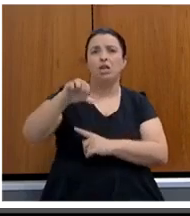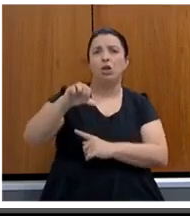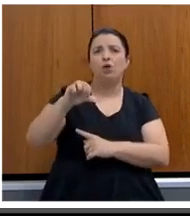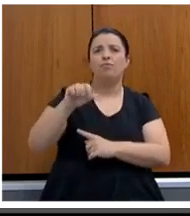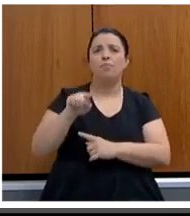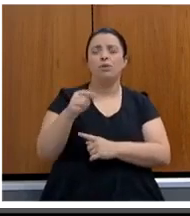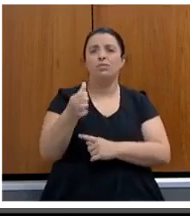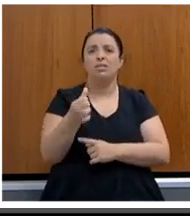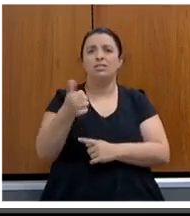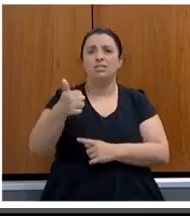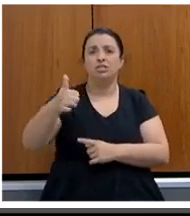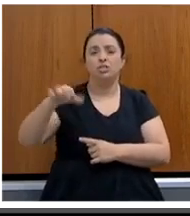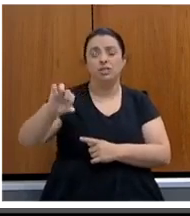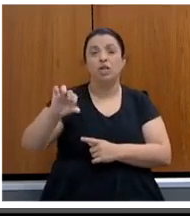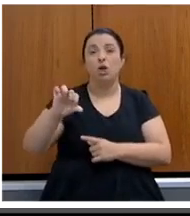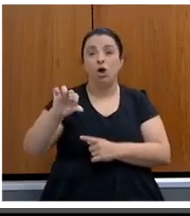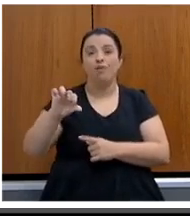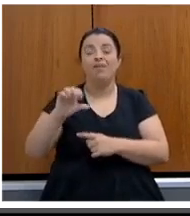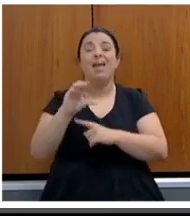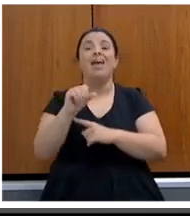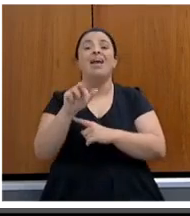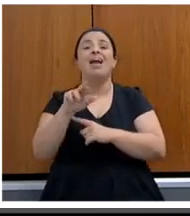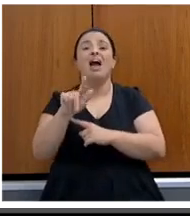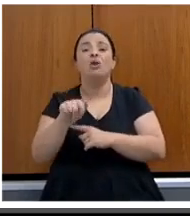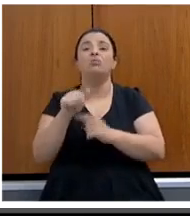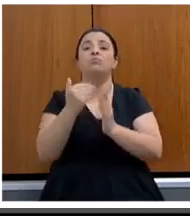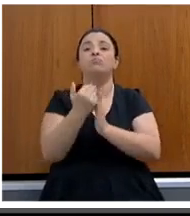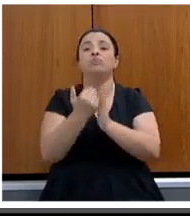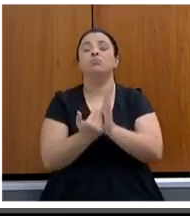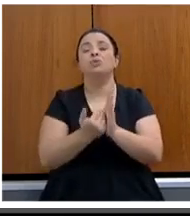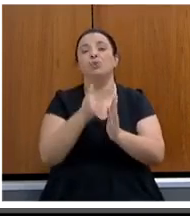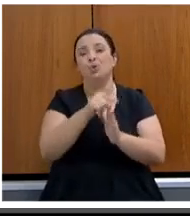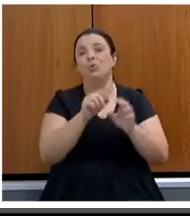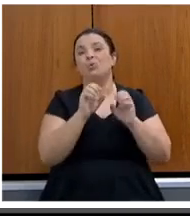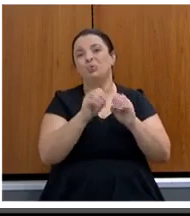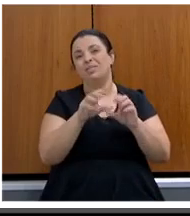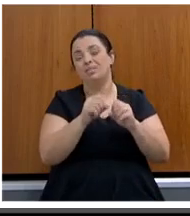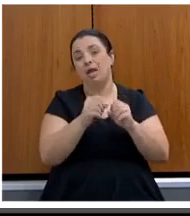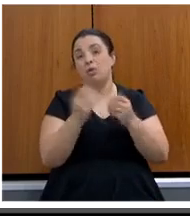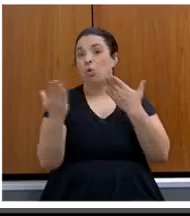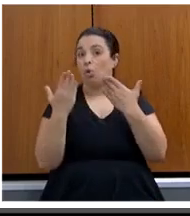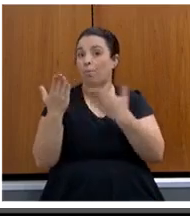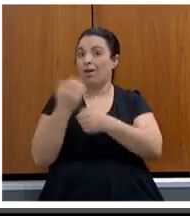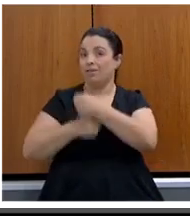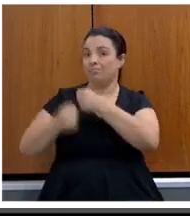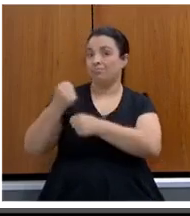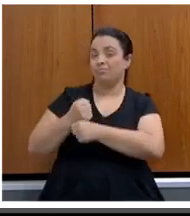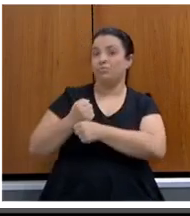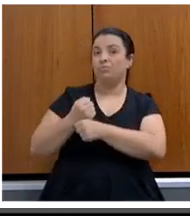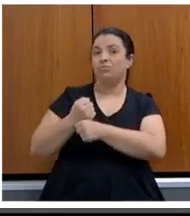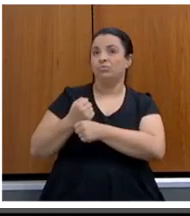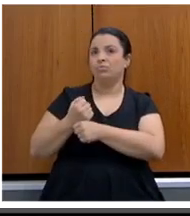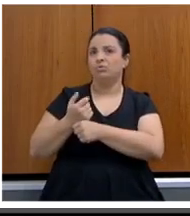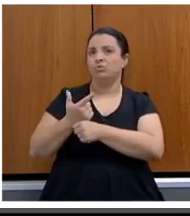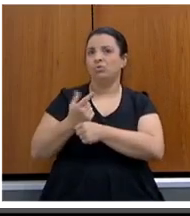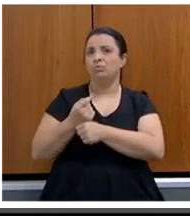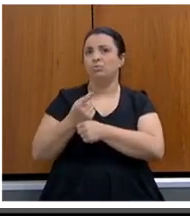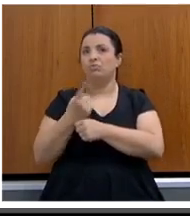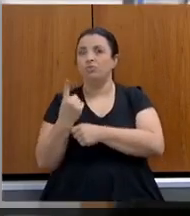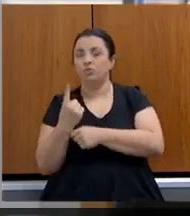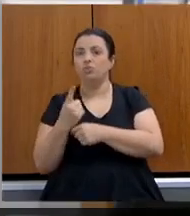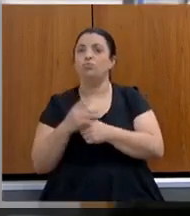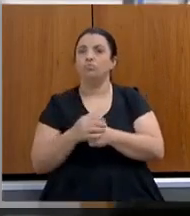1619 cargos na rede estadual comparando com o ano de 2021 Então essas são as